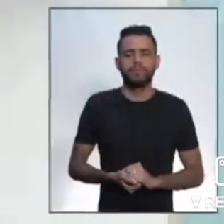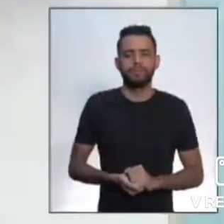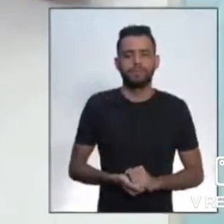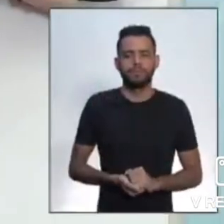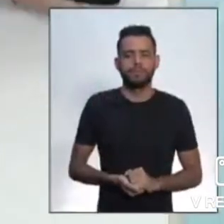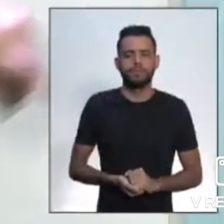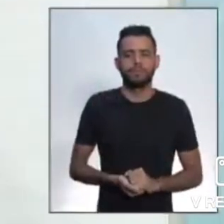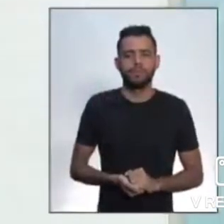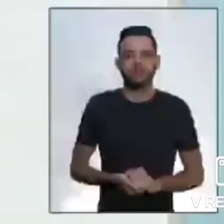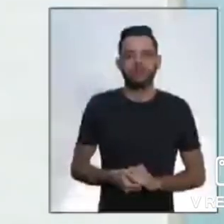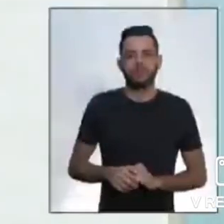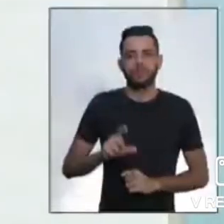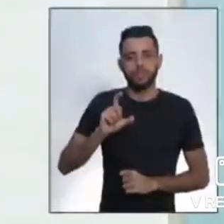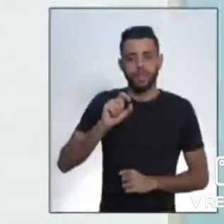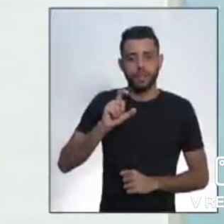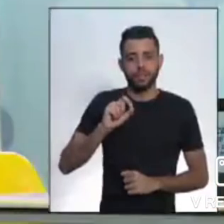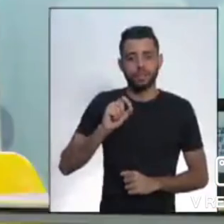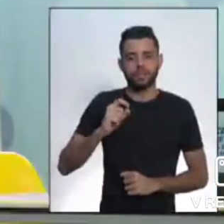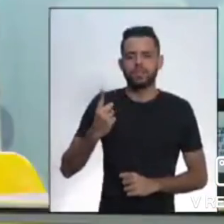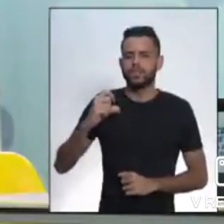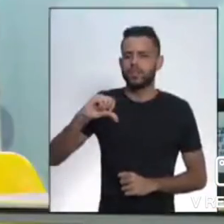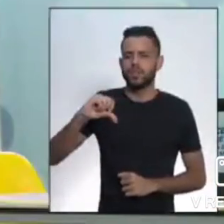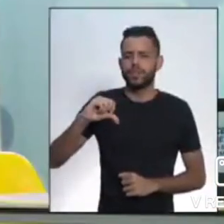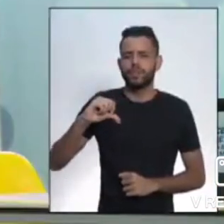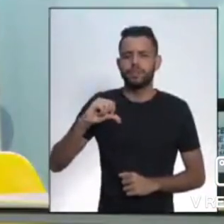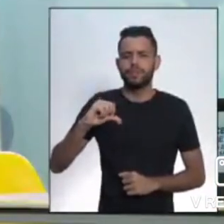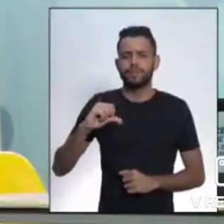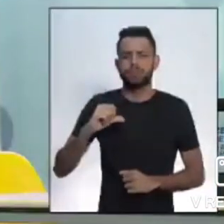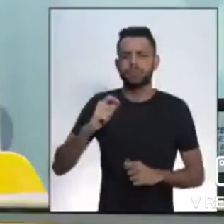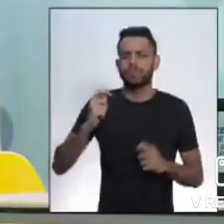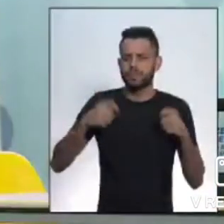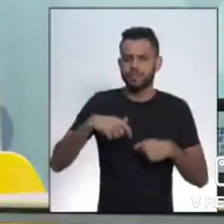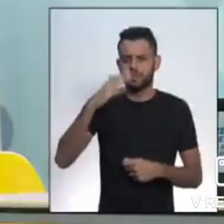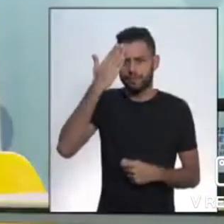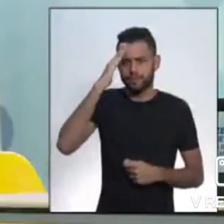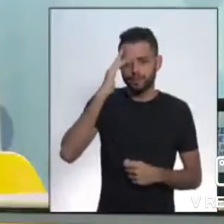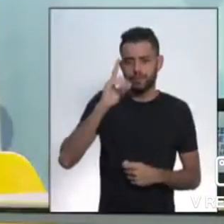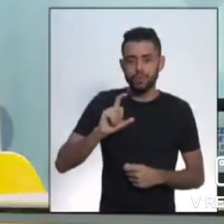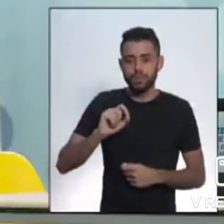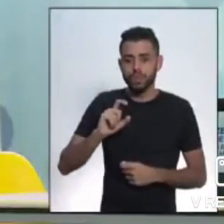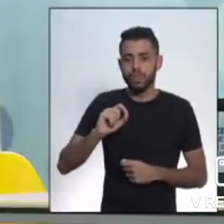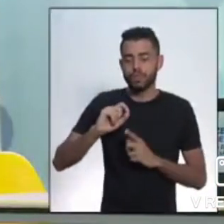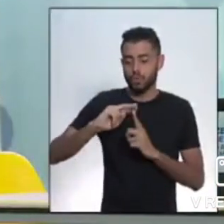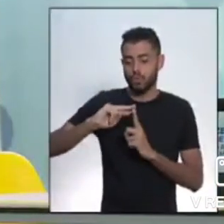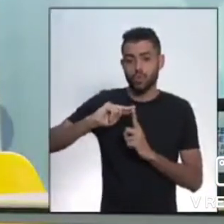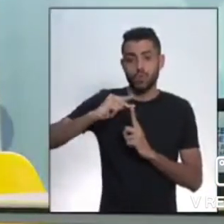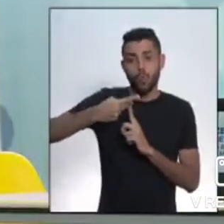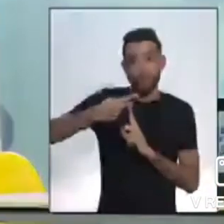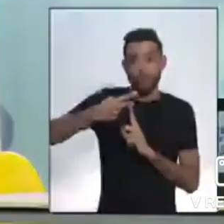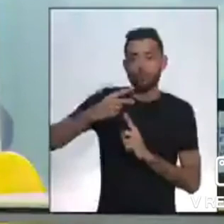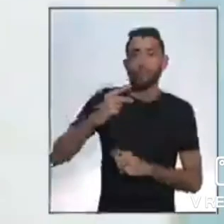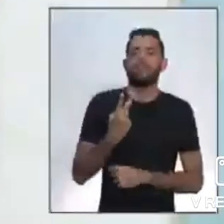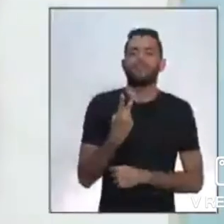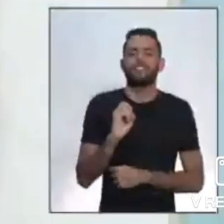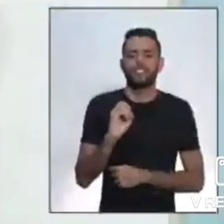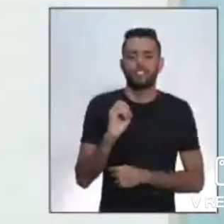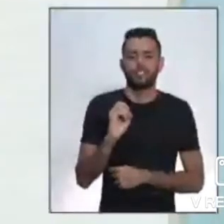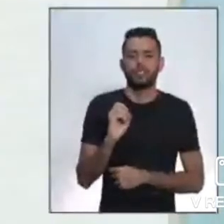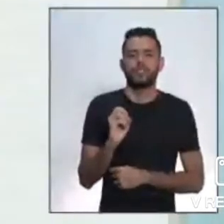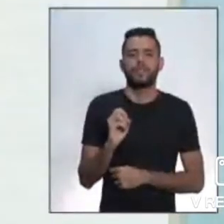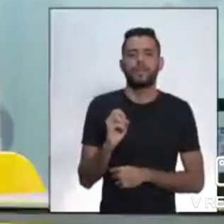10, 19... eu poderia entender que 10, o dobro, é 20, não é? Então,